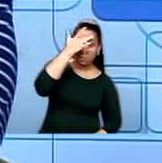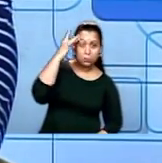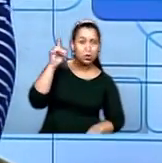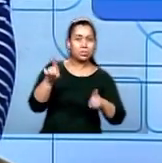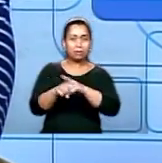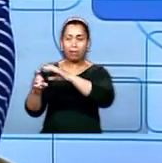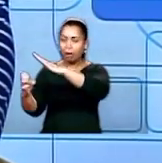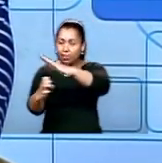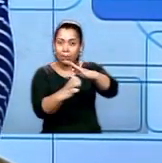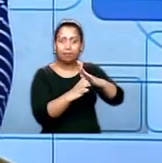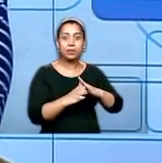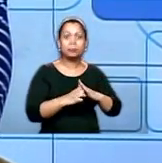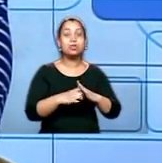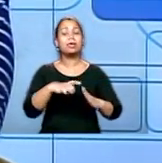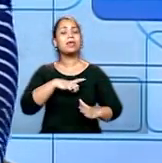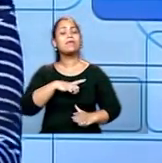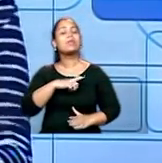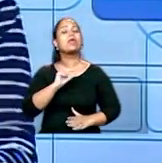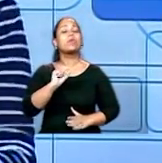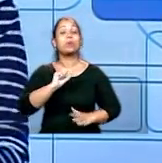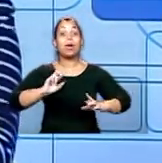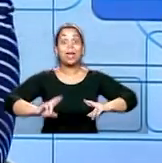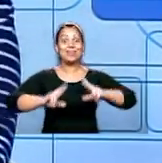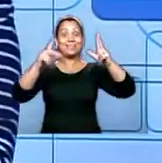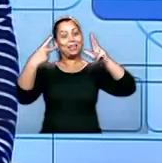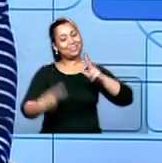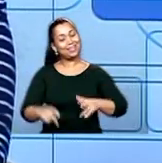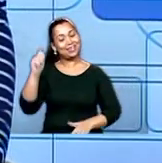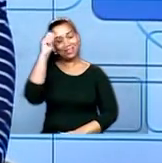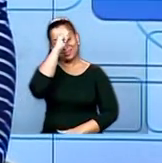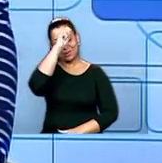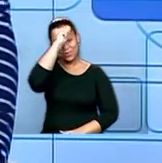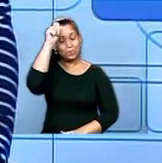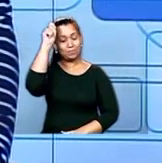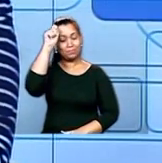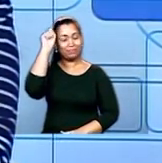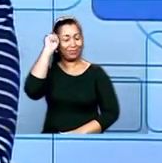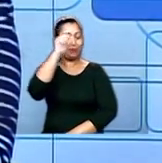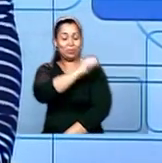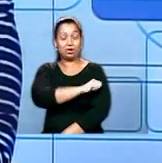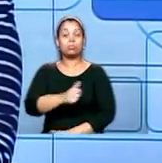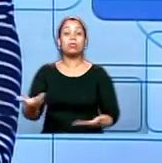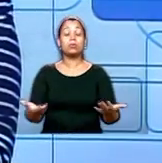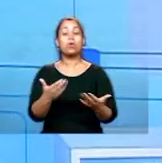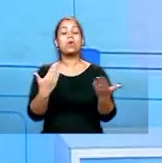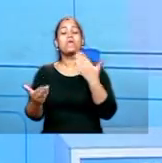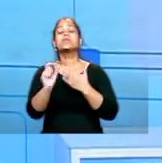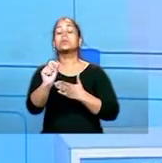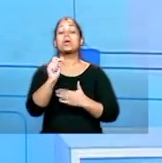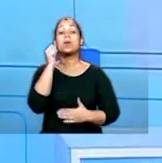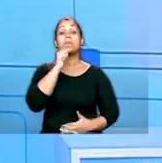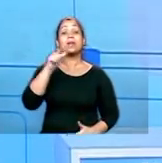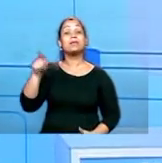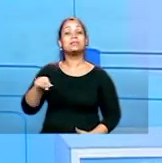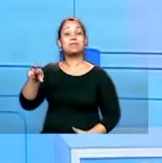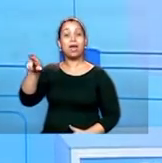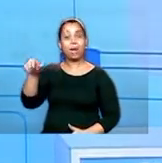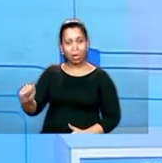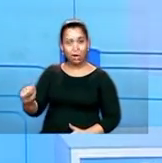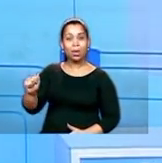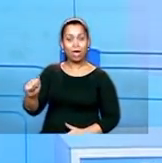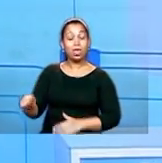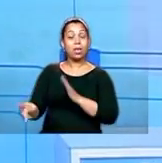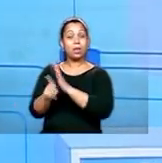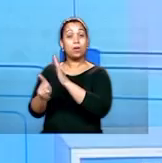na vida de São José do Rio Preto. Hoje eu converso com o pessoal do Banco Municipal de Alimentos. Quem está comigo aqui é a Sara Zanchini, que é a nutricionista do